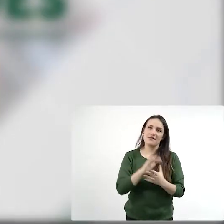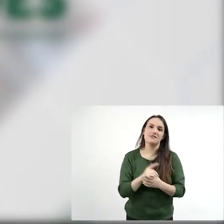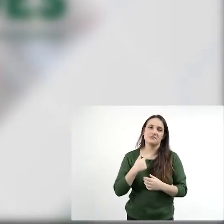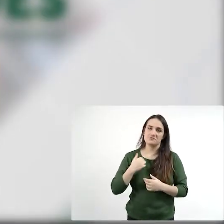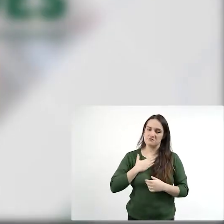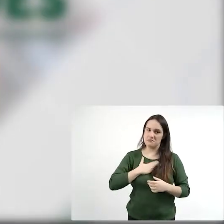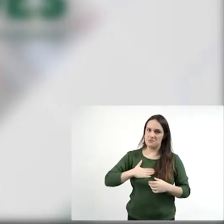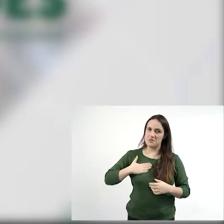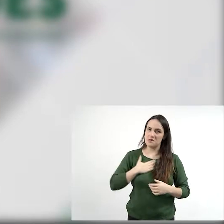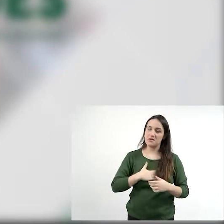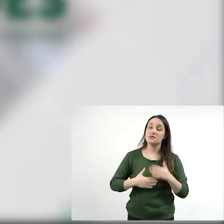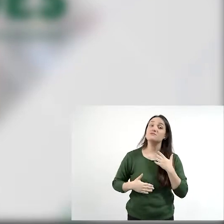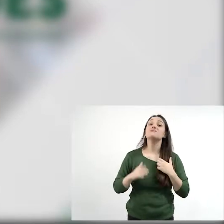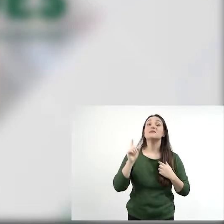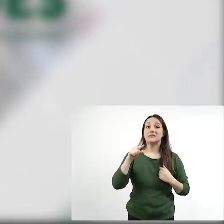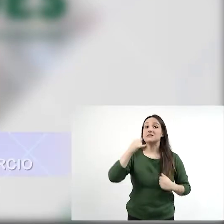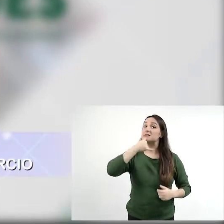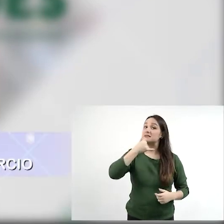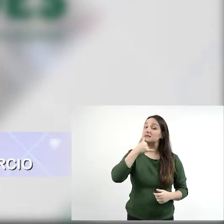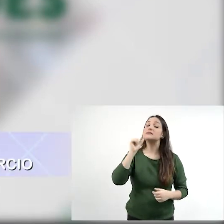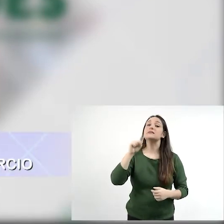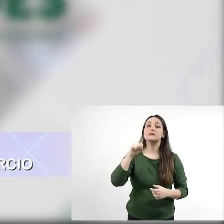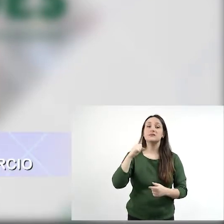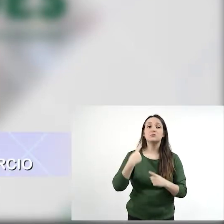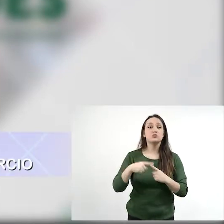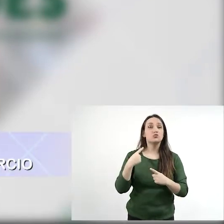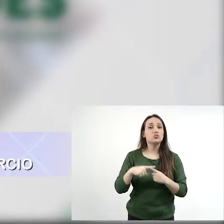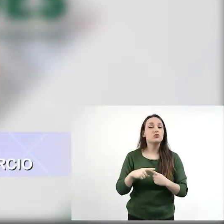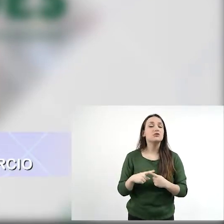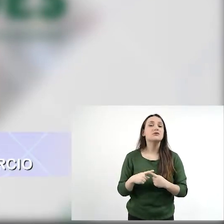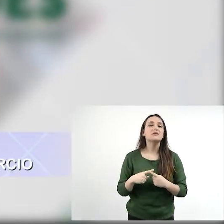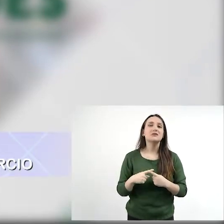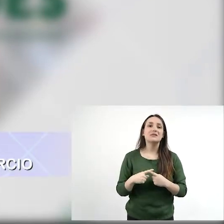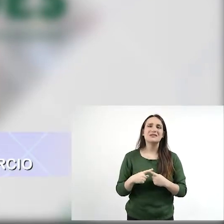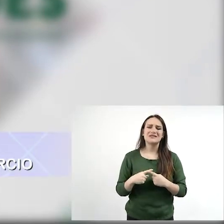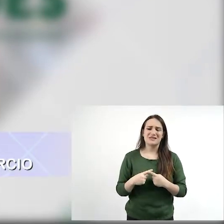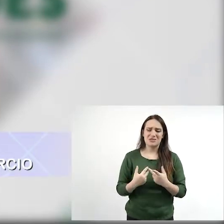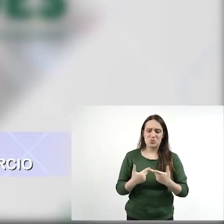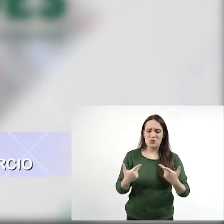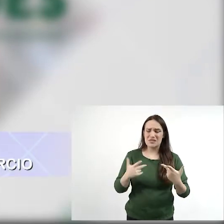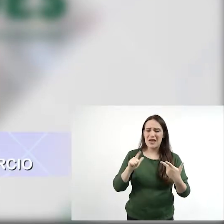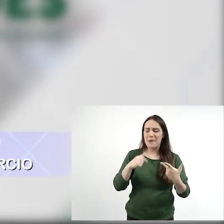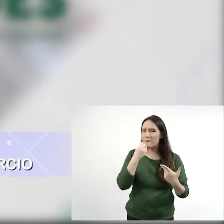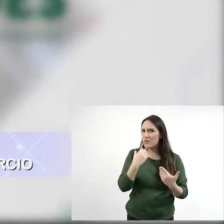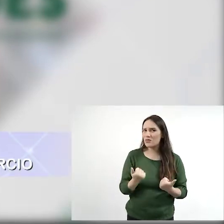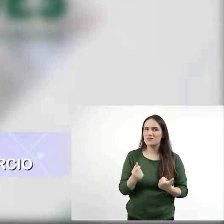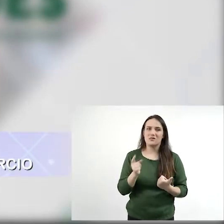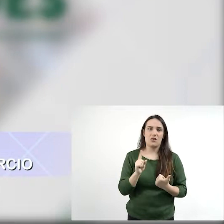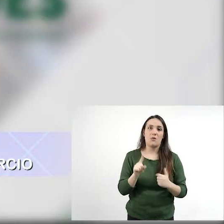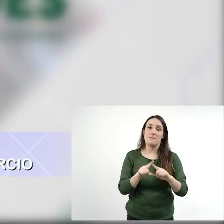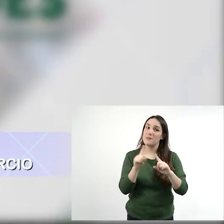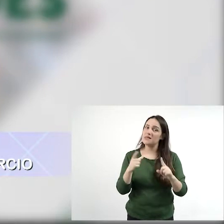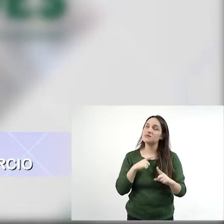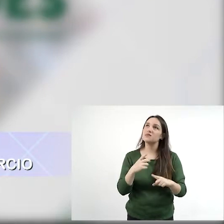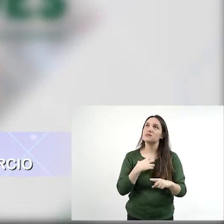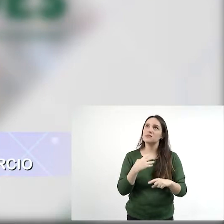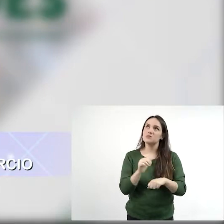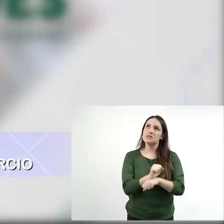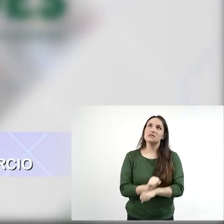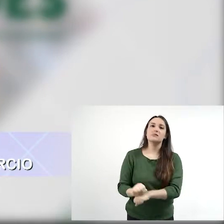estar participando. Infelizmente, as notícias não são tão positivas, mas a gente tem esperança, né?